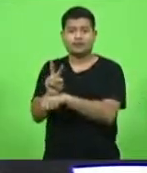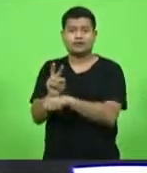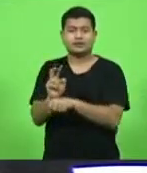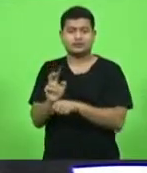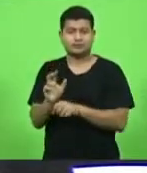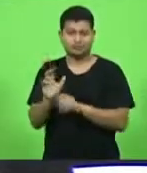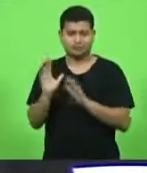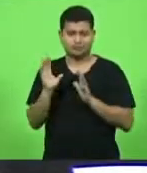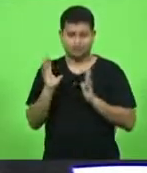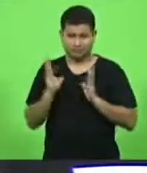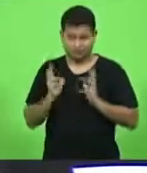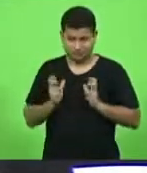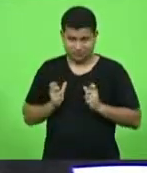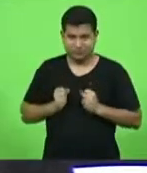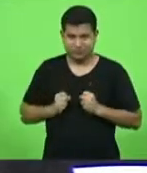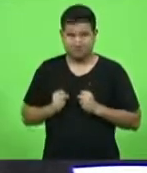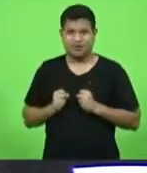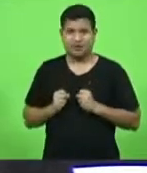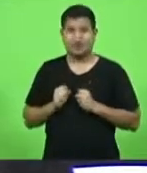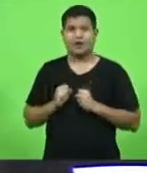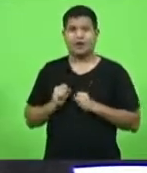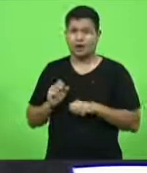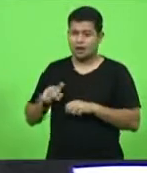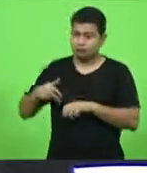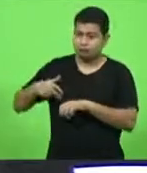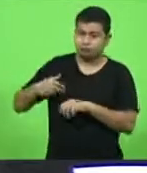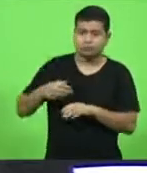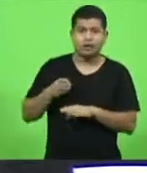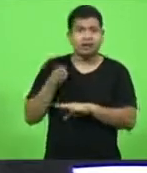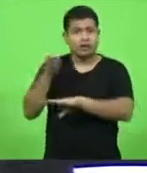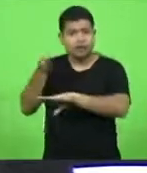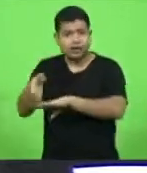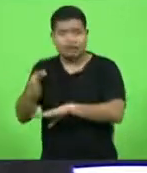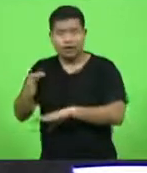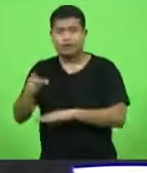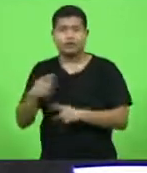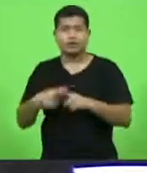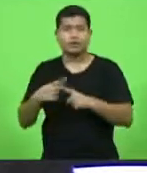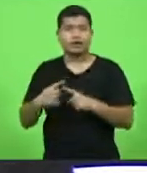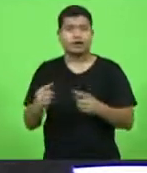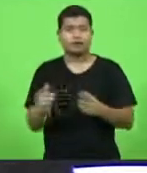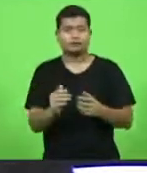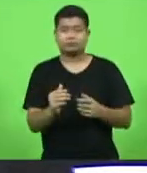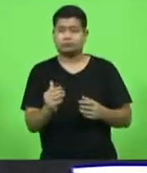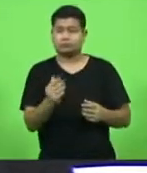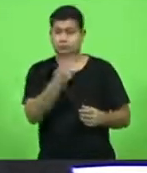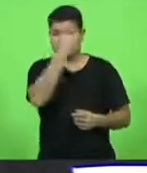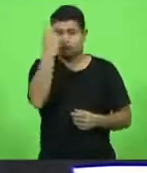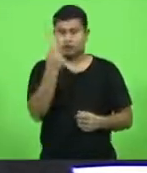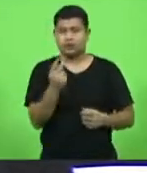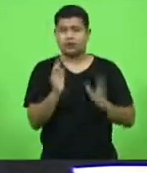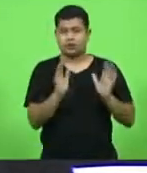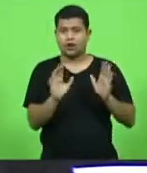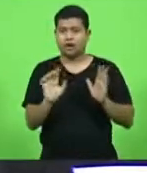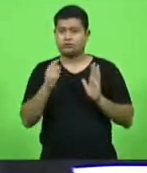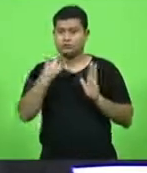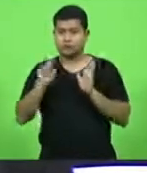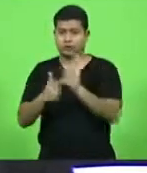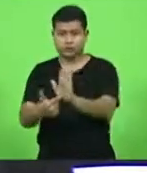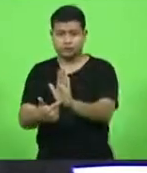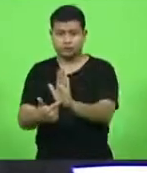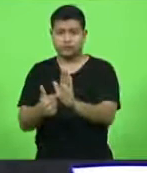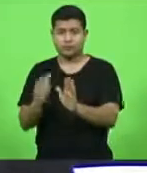lá por questões de denúncia e nada fazia olhava notificavel va&e embora